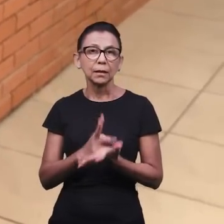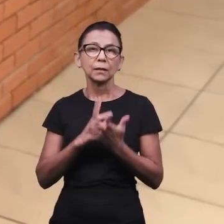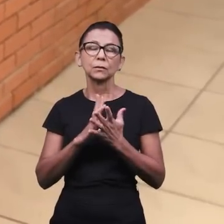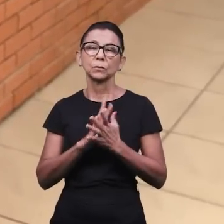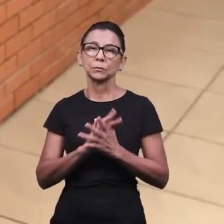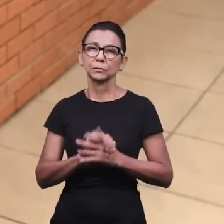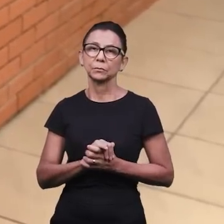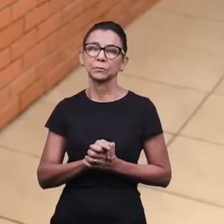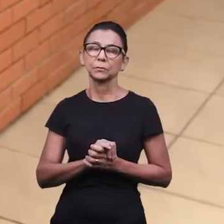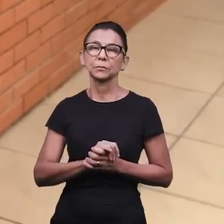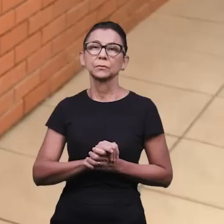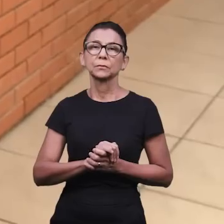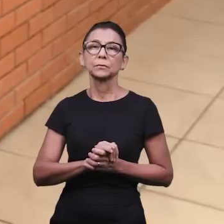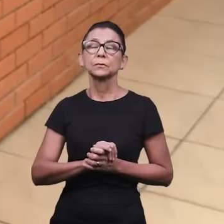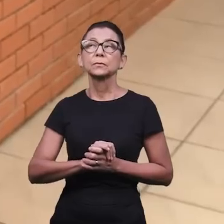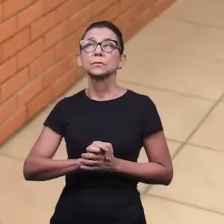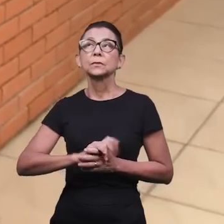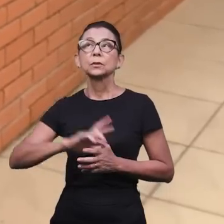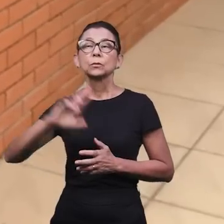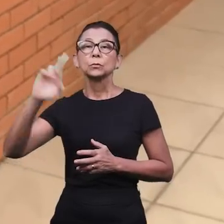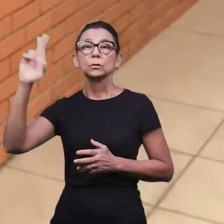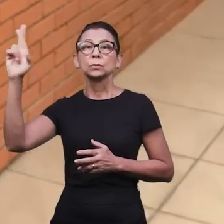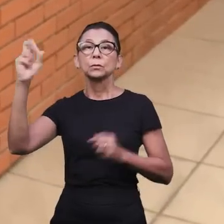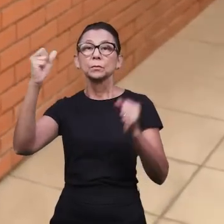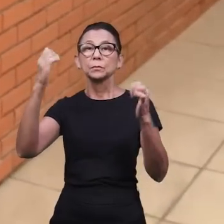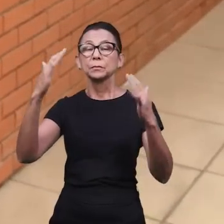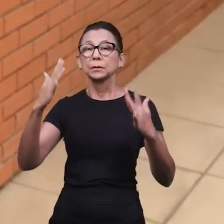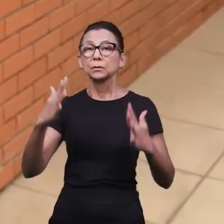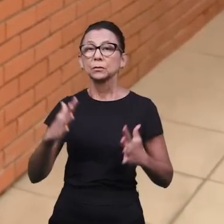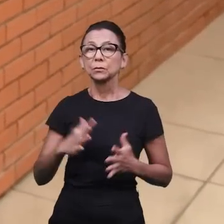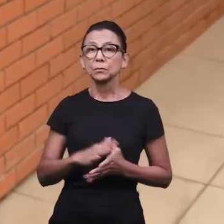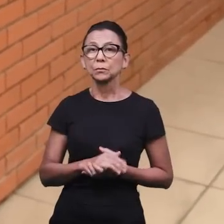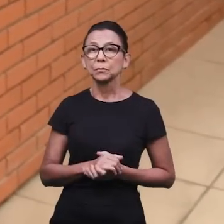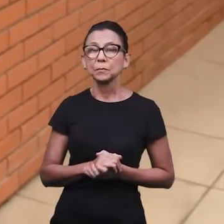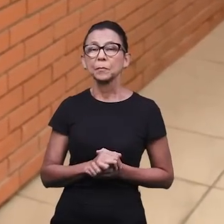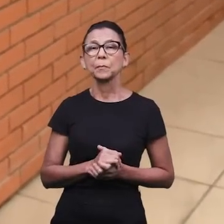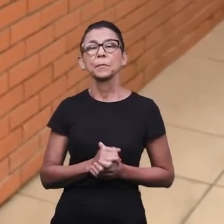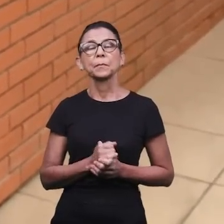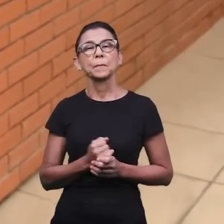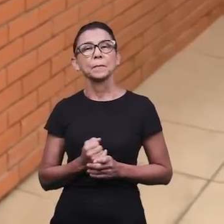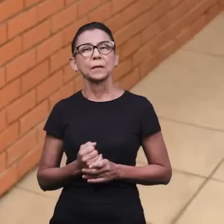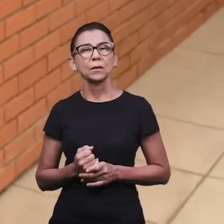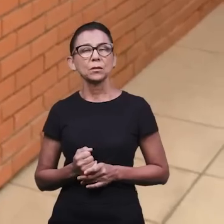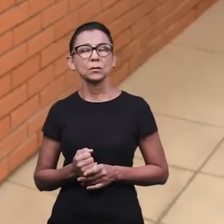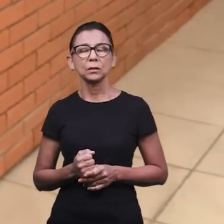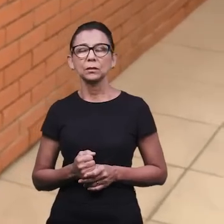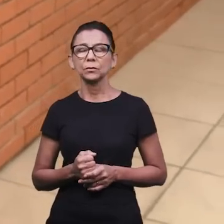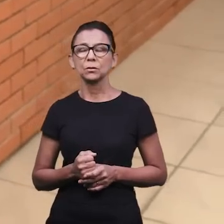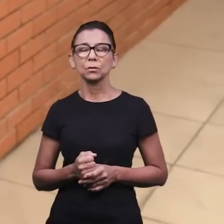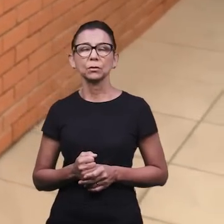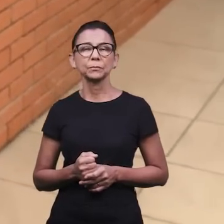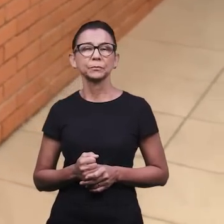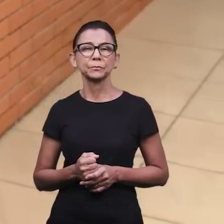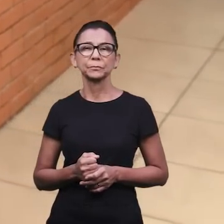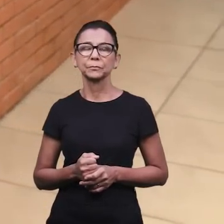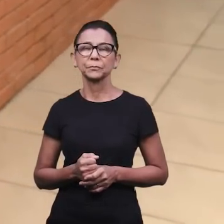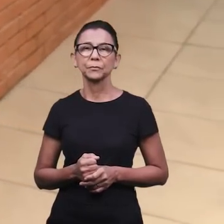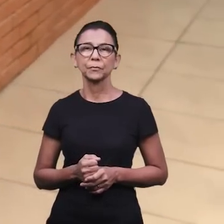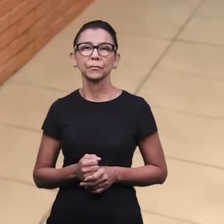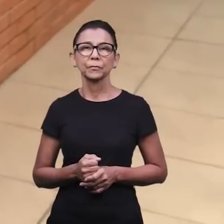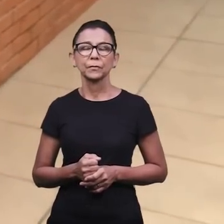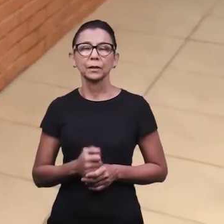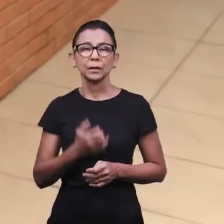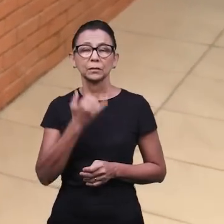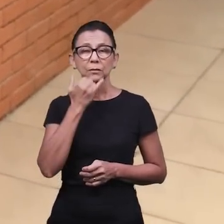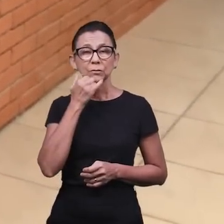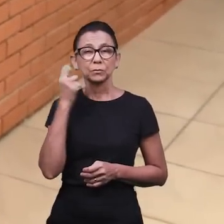para biópsia. E o meu irmão tinha tido 1. Ele é maçom, ele não serve ao Senhor. E eu